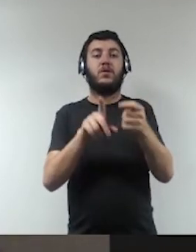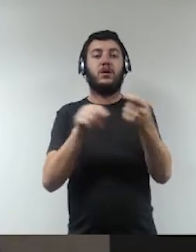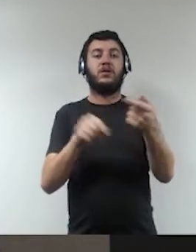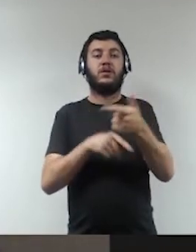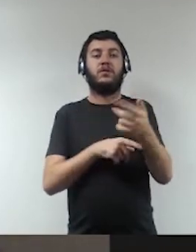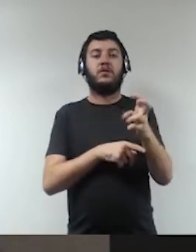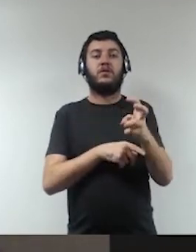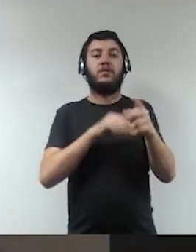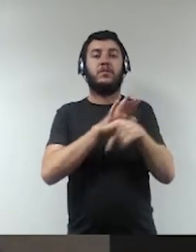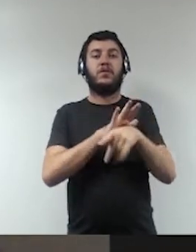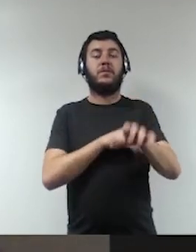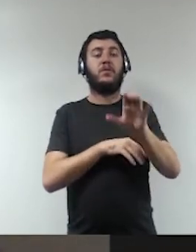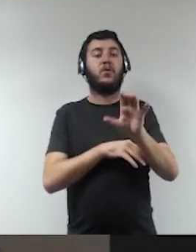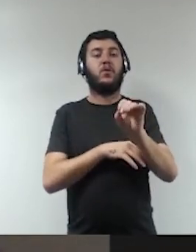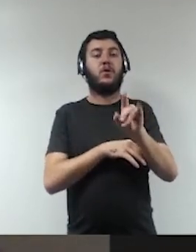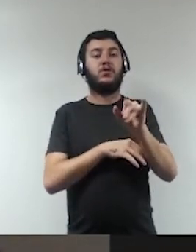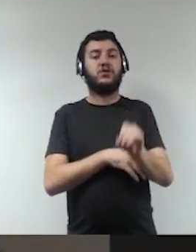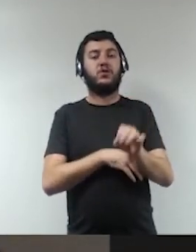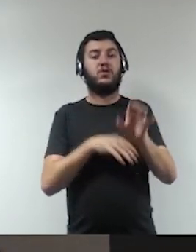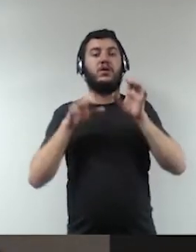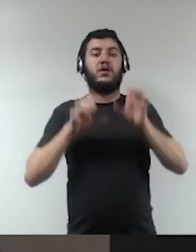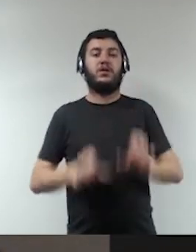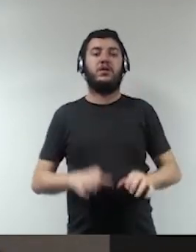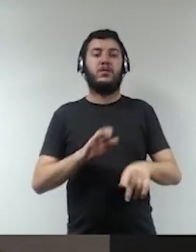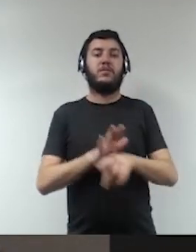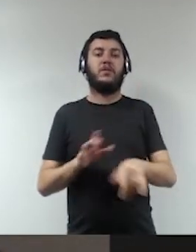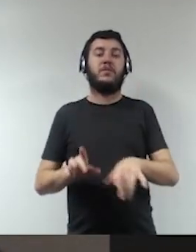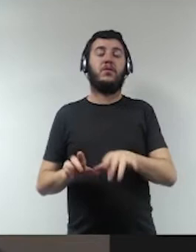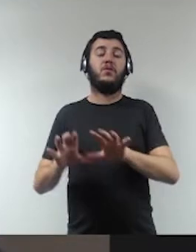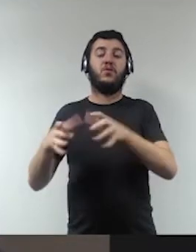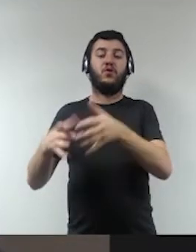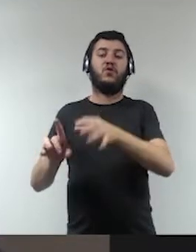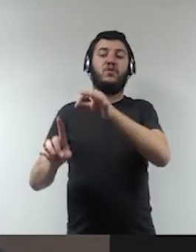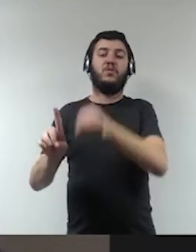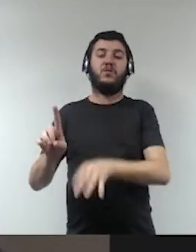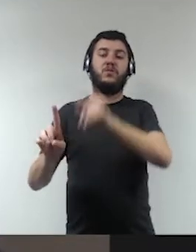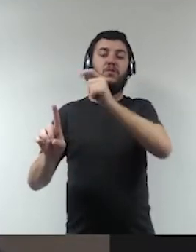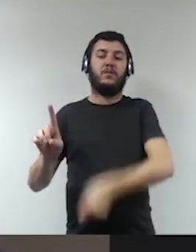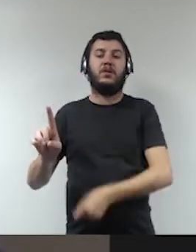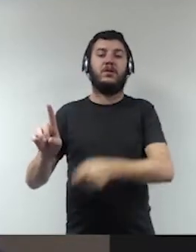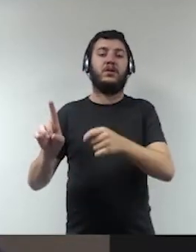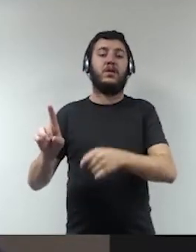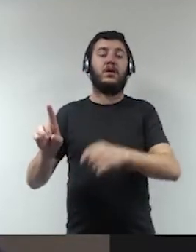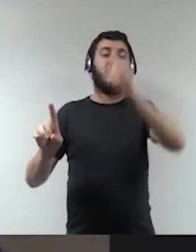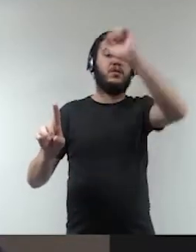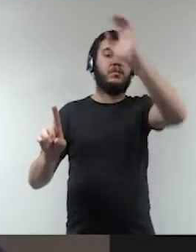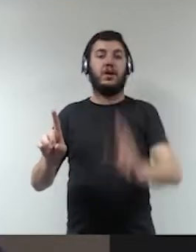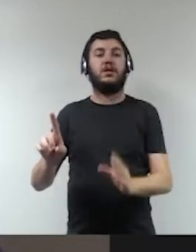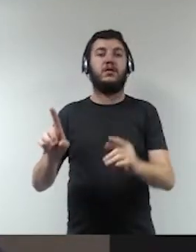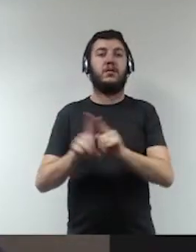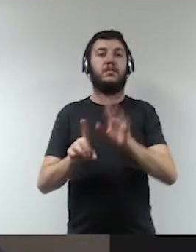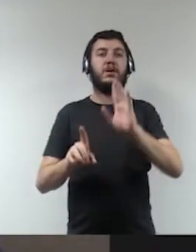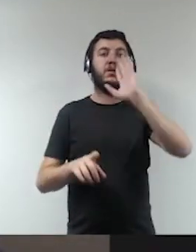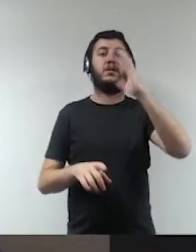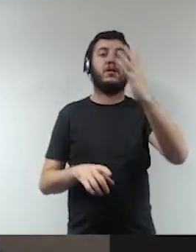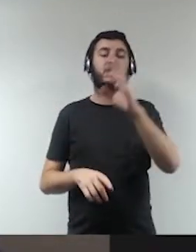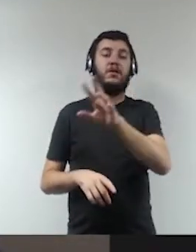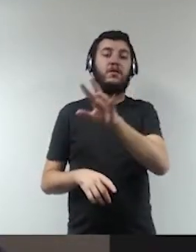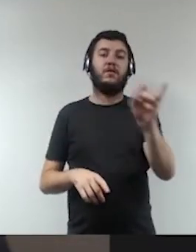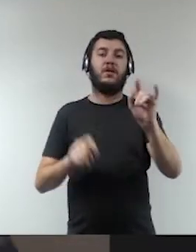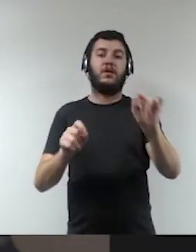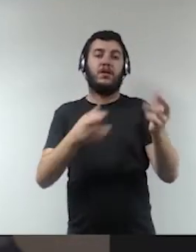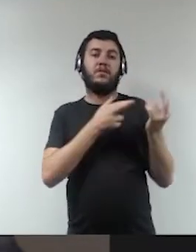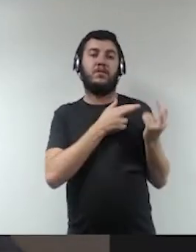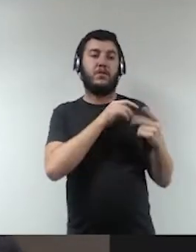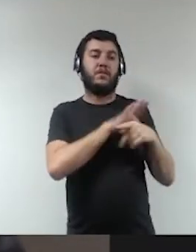do Código de Ética da Magistratura Nacional, que estabelece que, ao proferir as decisões, incumbe ao magistrado